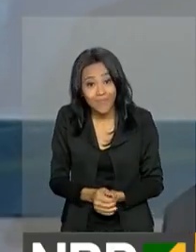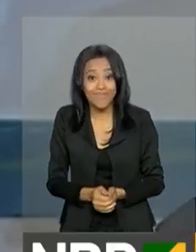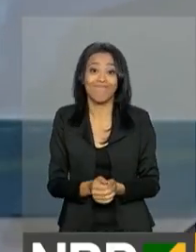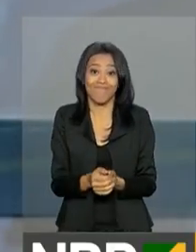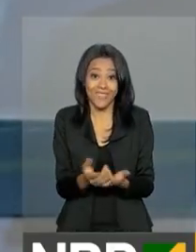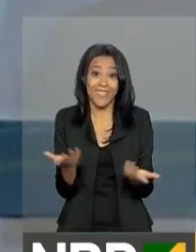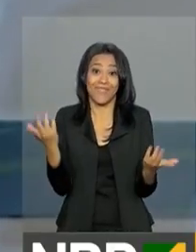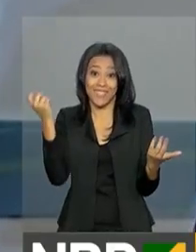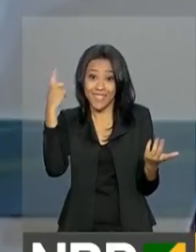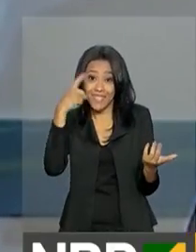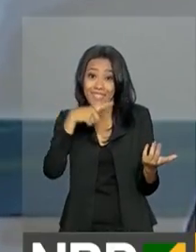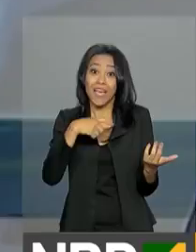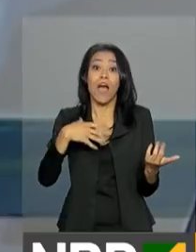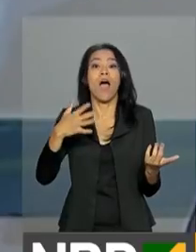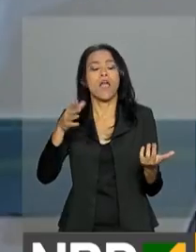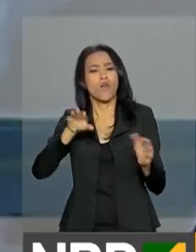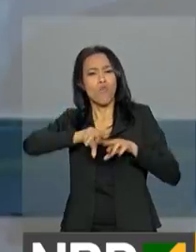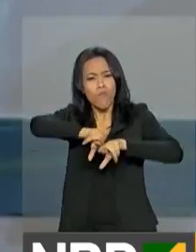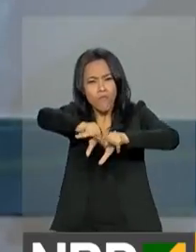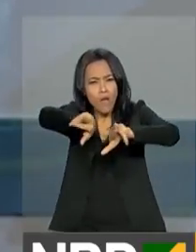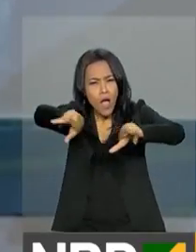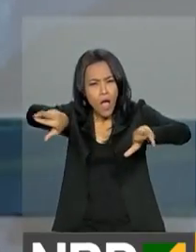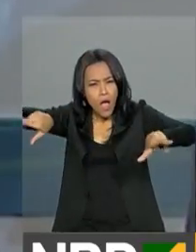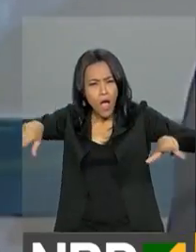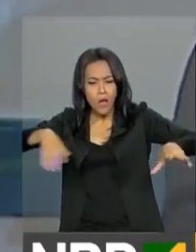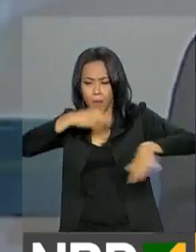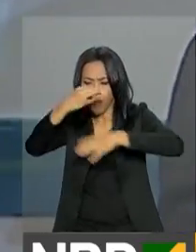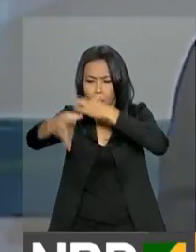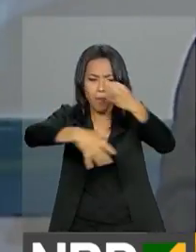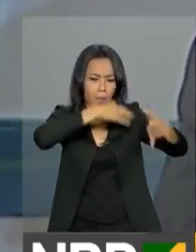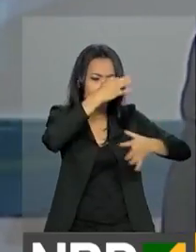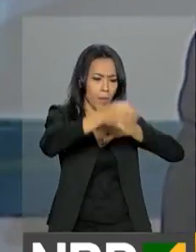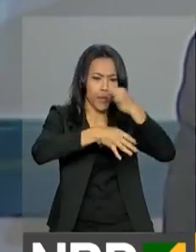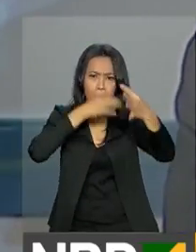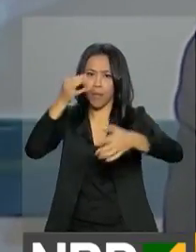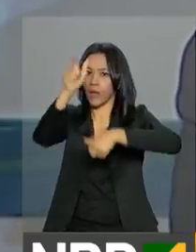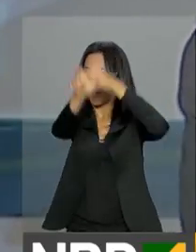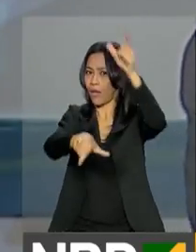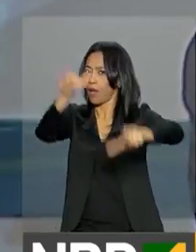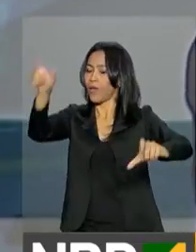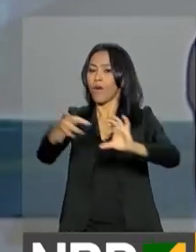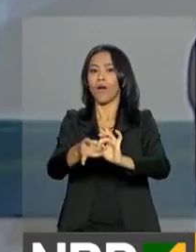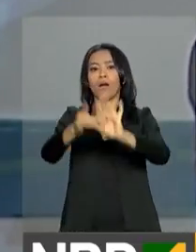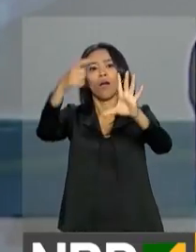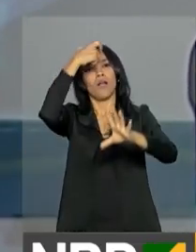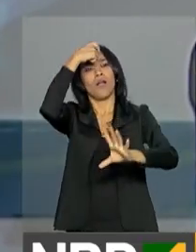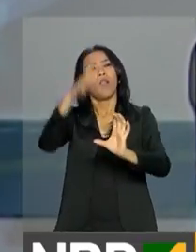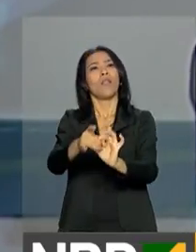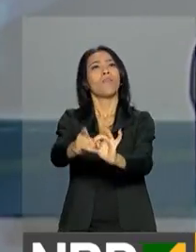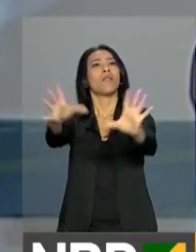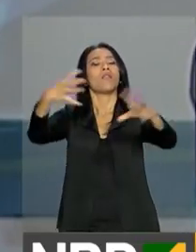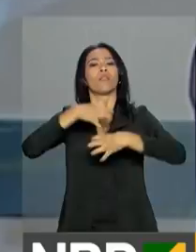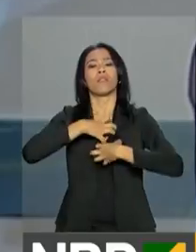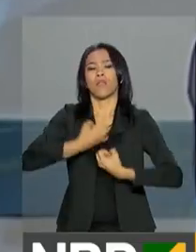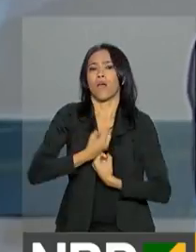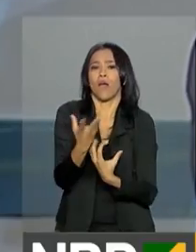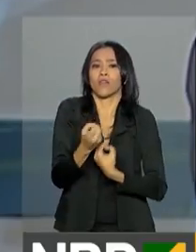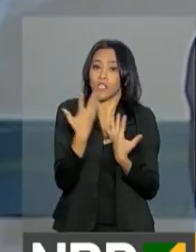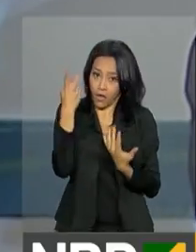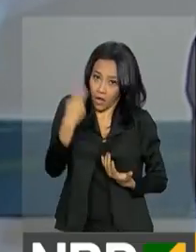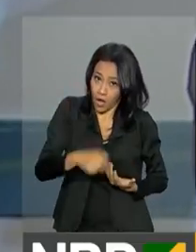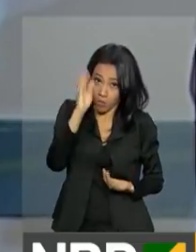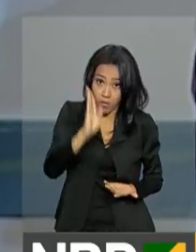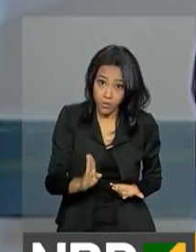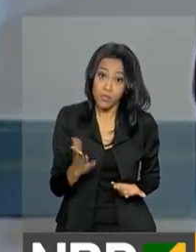acaba formando as consciências. Diferentemente, no sistema da mais ampla liberdade de imprensa, como é o nosso,